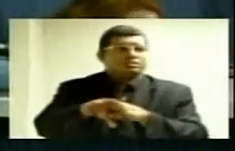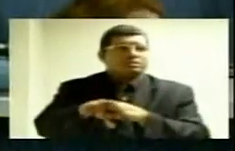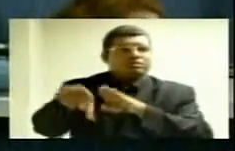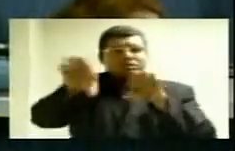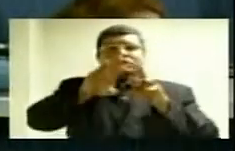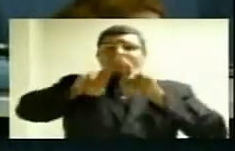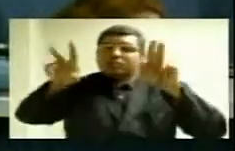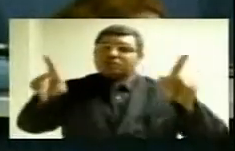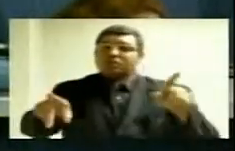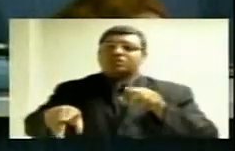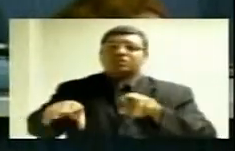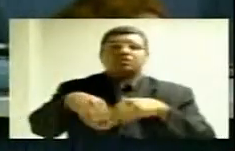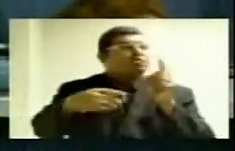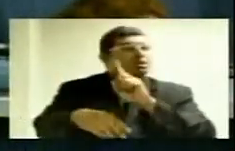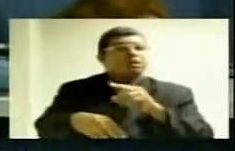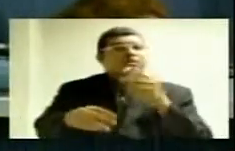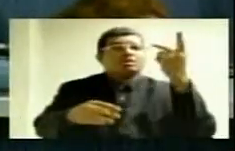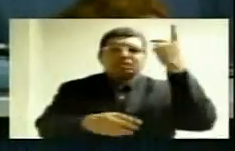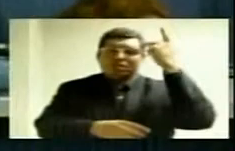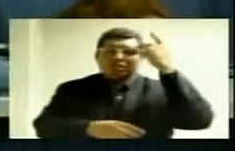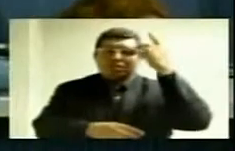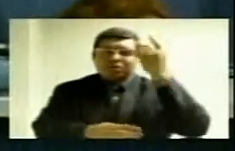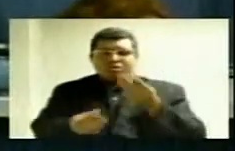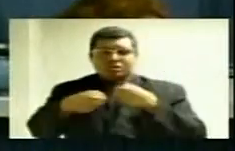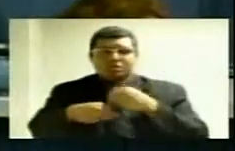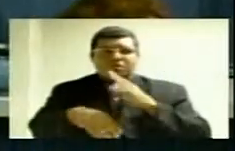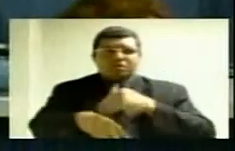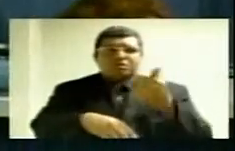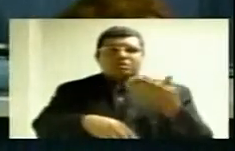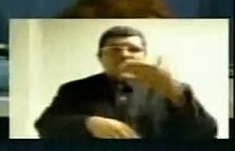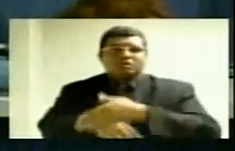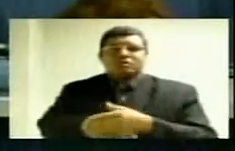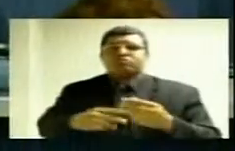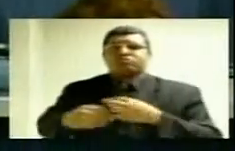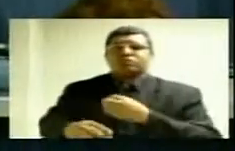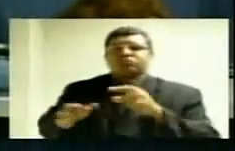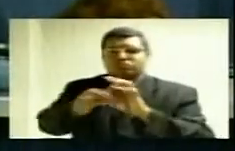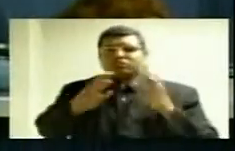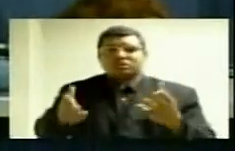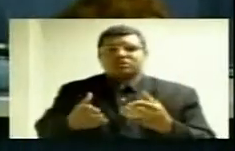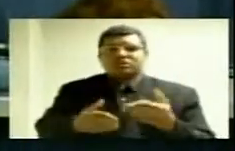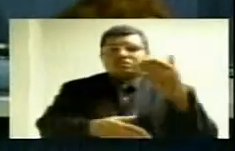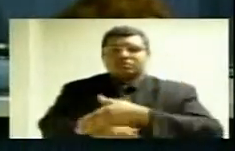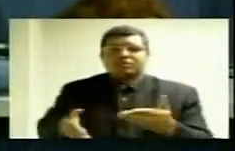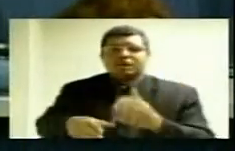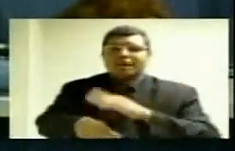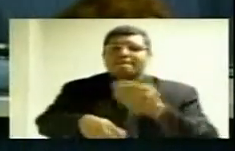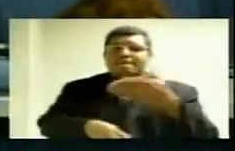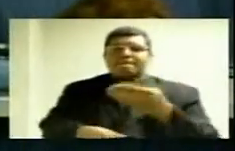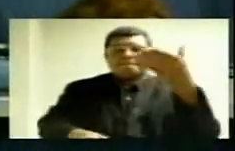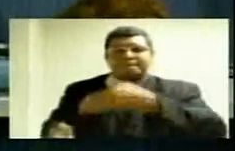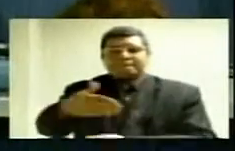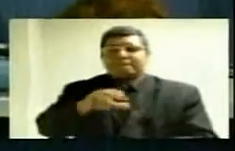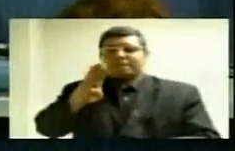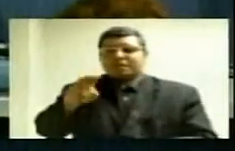desiguais de forma igual. Ora, São Paulo recebe muito mais repasses voluntários da União, recebe muito mais recursos